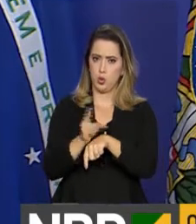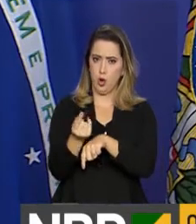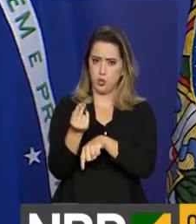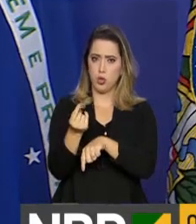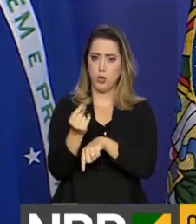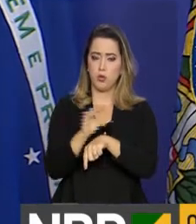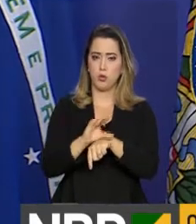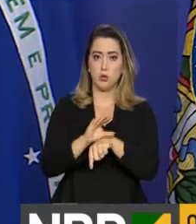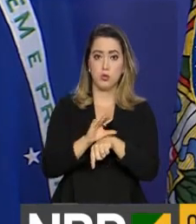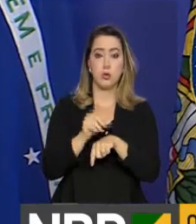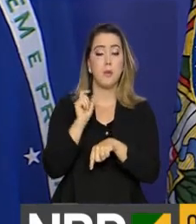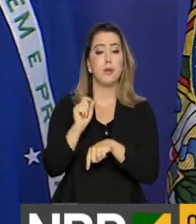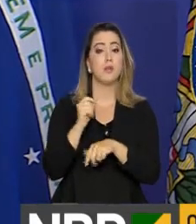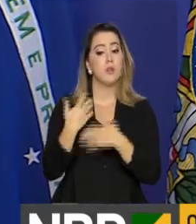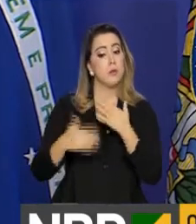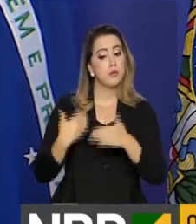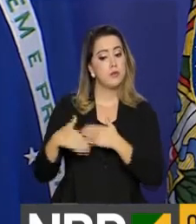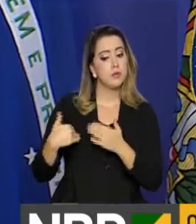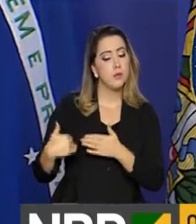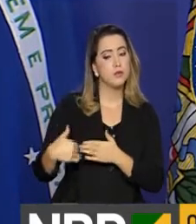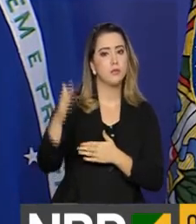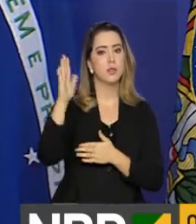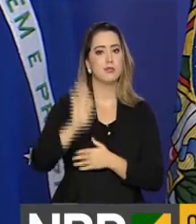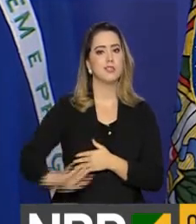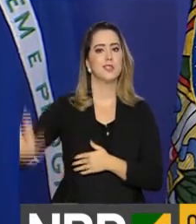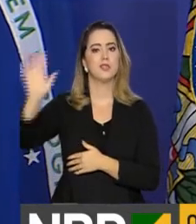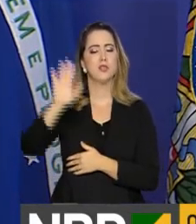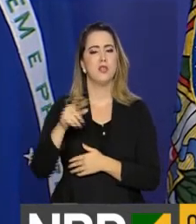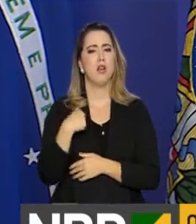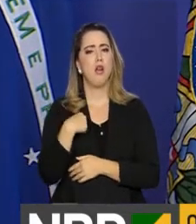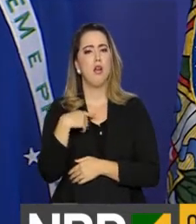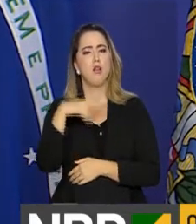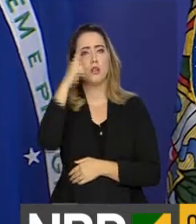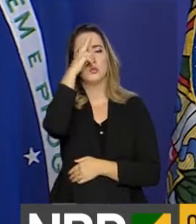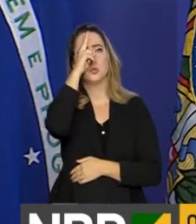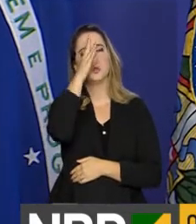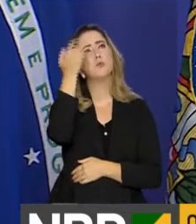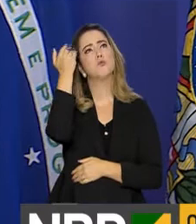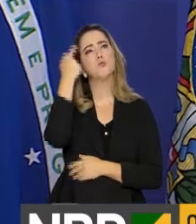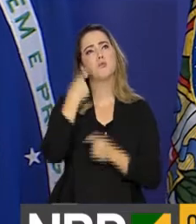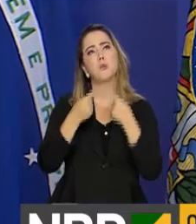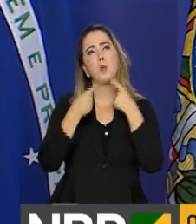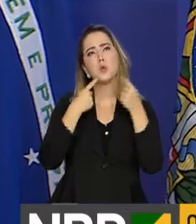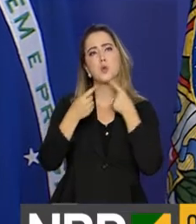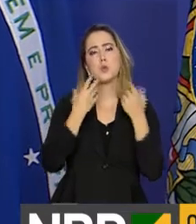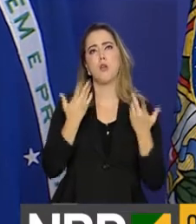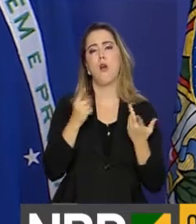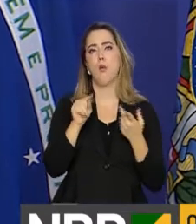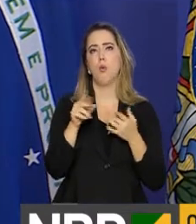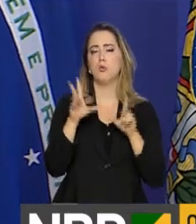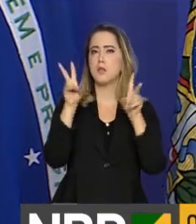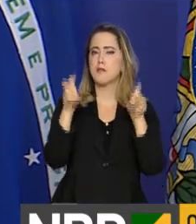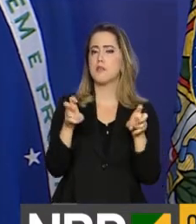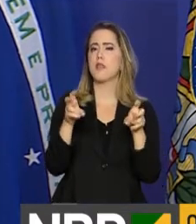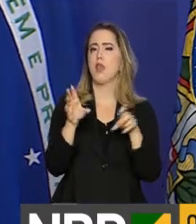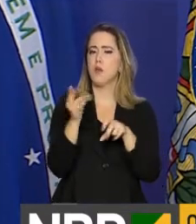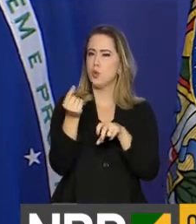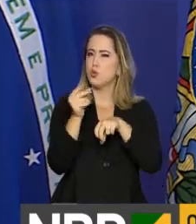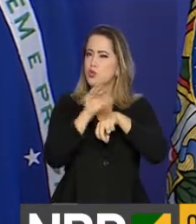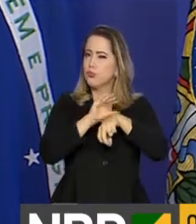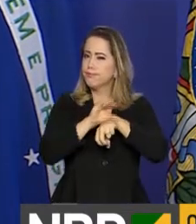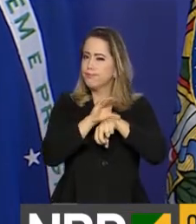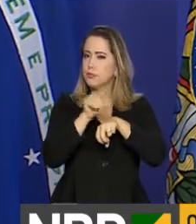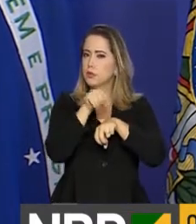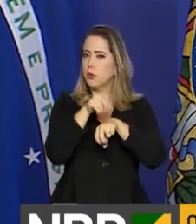nacional e eu me recordo quando se discutiu este tema a primeira idéia que as pessoas tinham um é que o